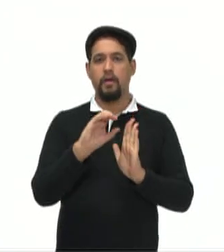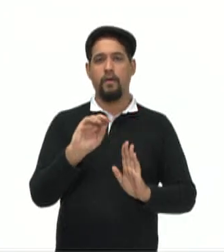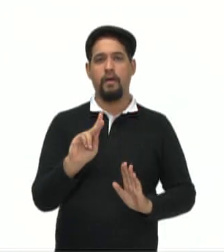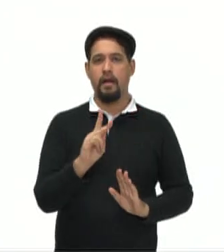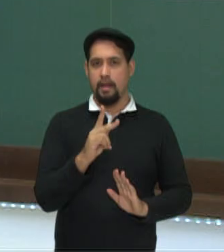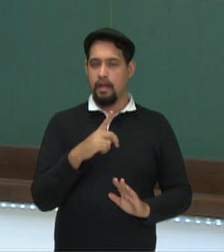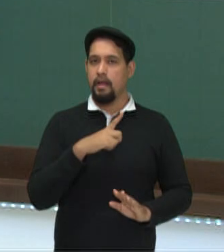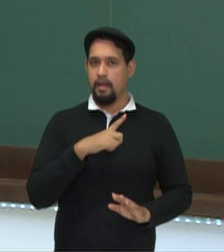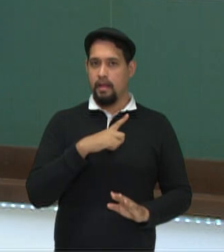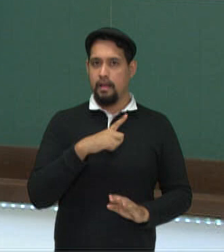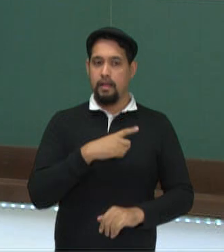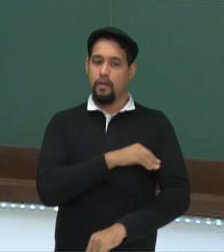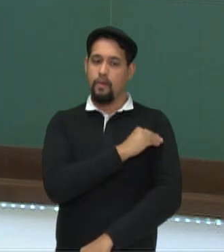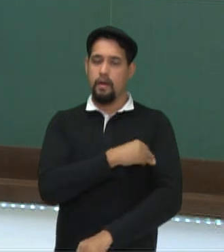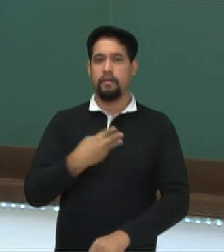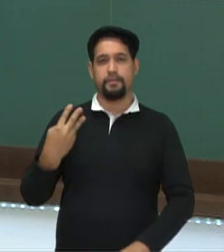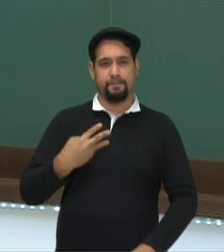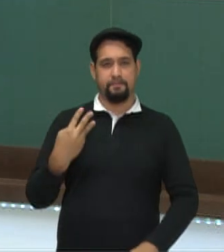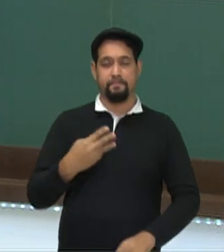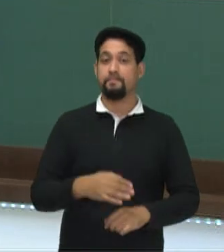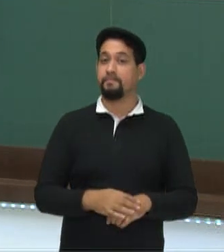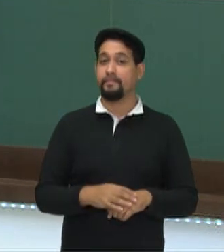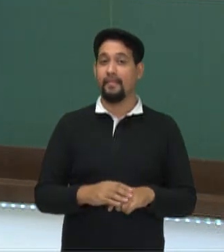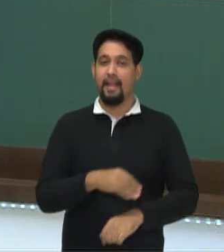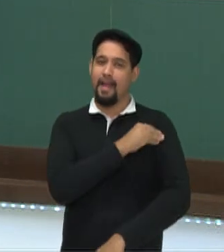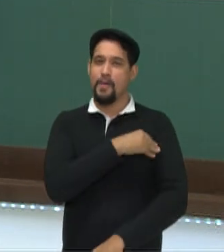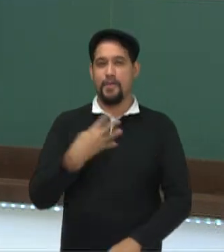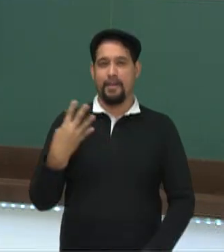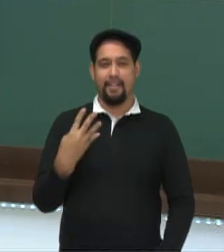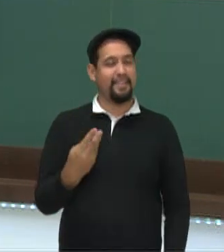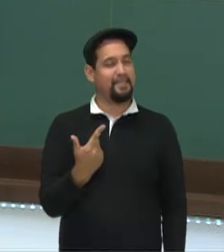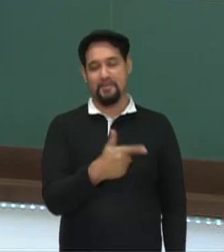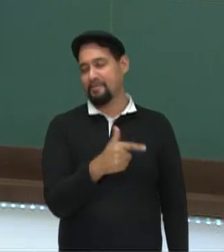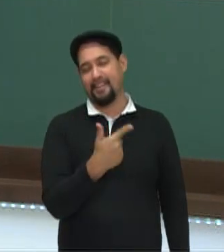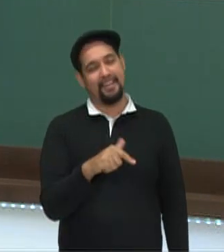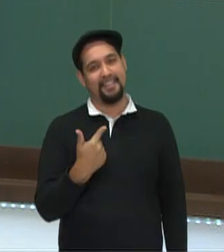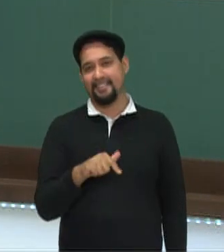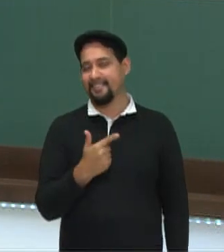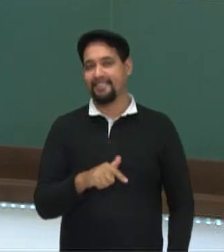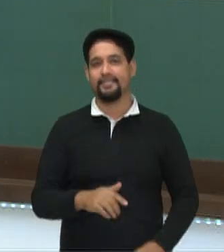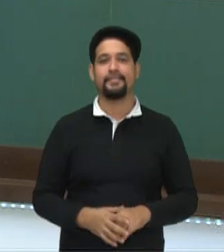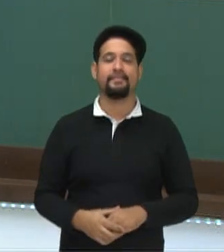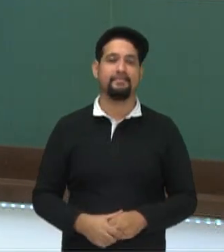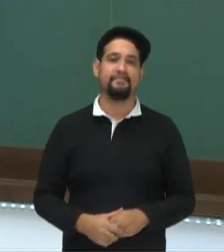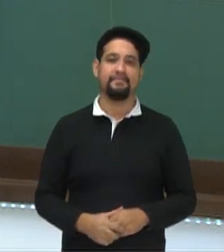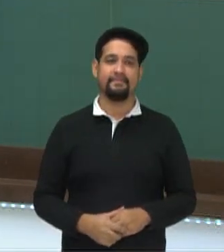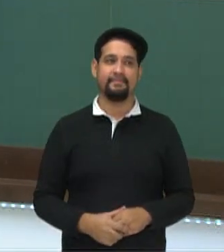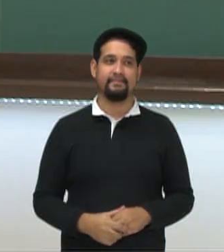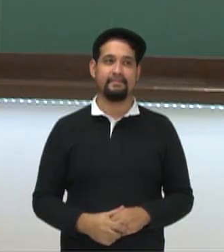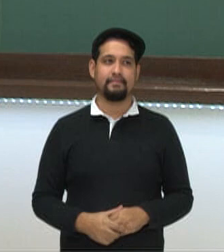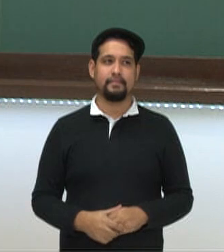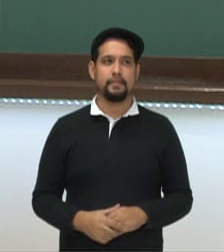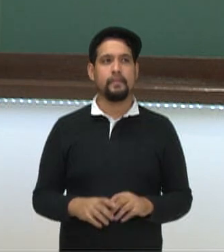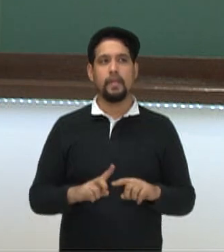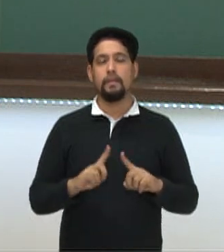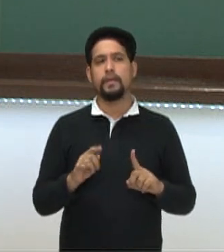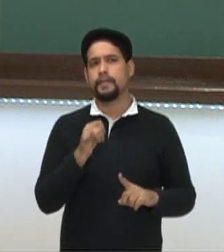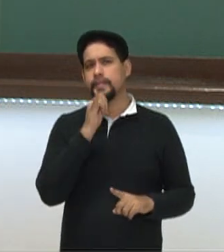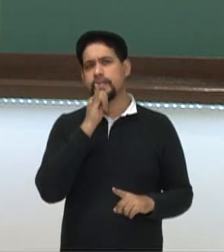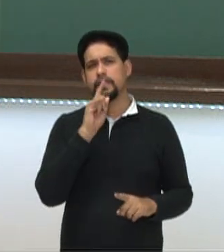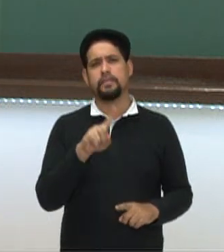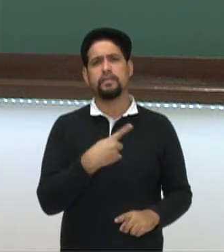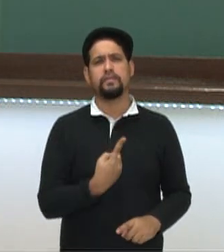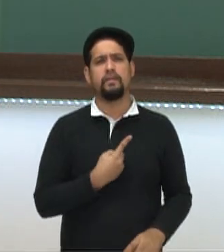nós teremos um álcool terciário. Álcool quaternário? Não temos. Muito bem. Agora,